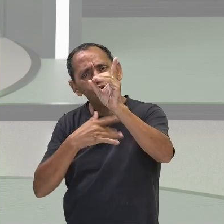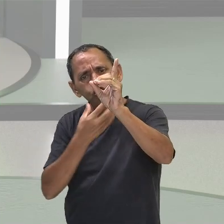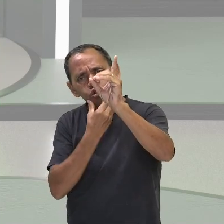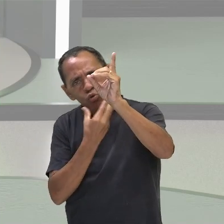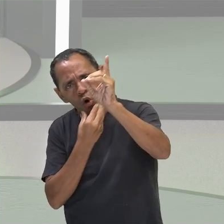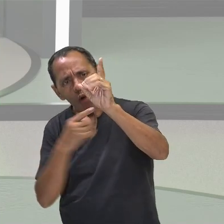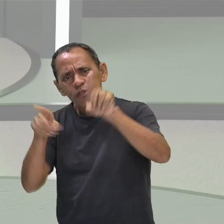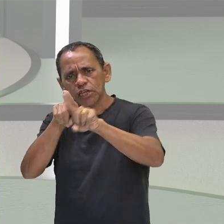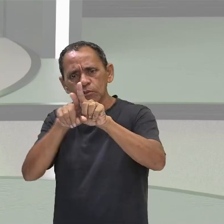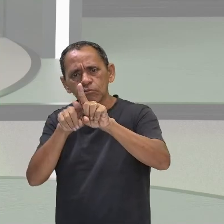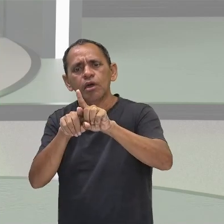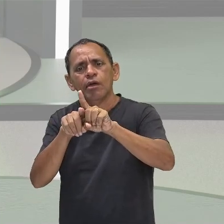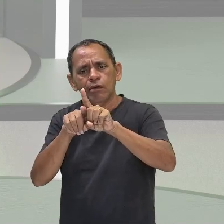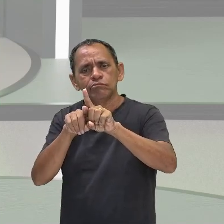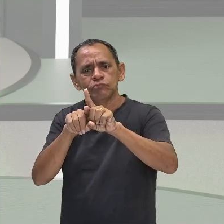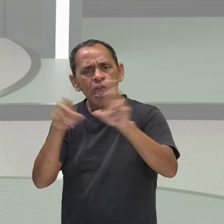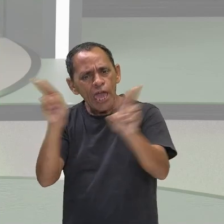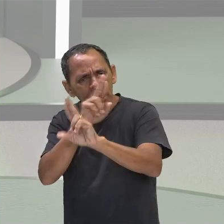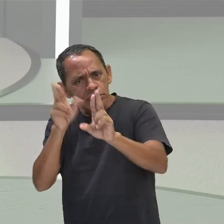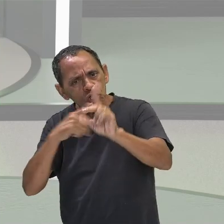na produção, né?